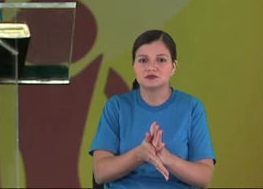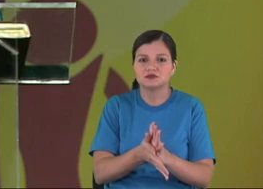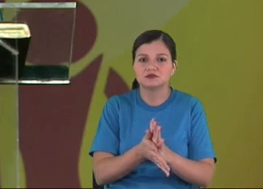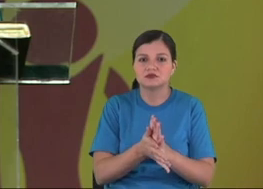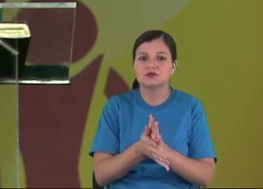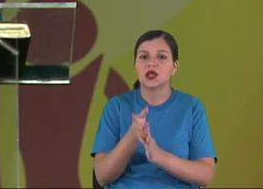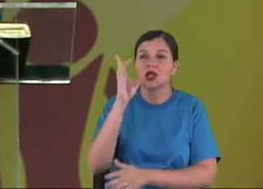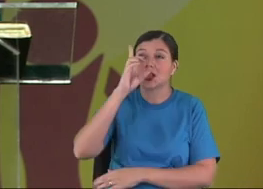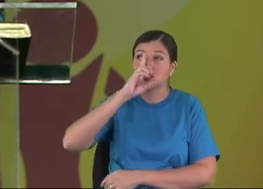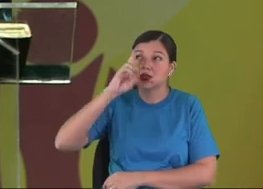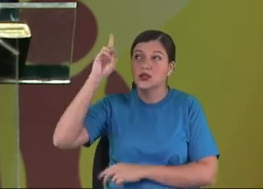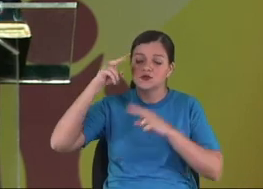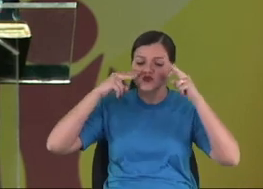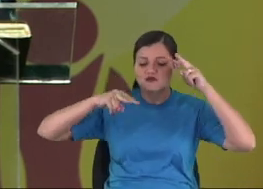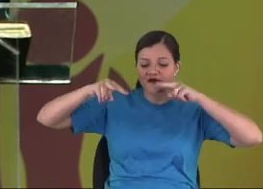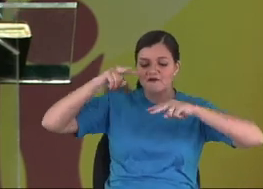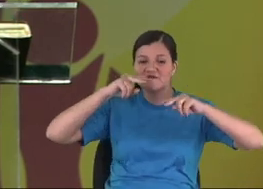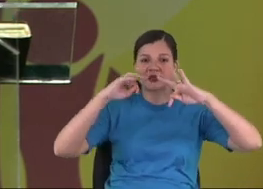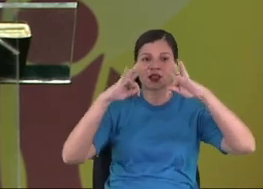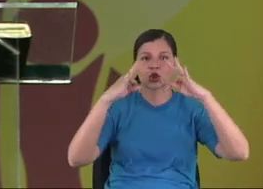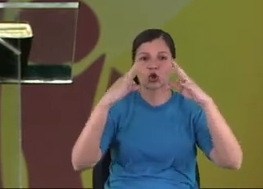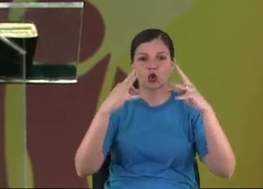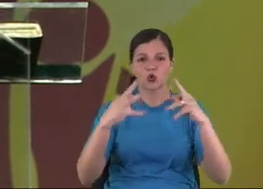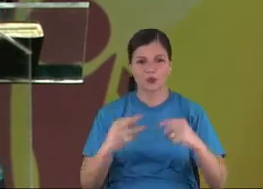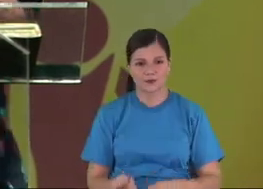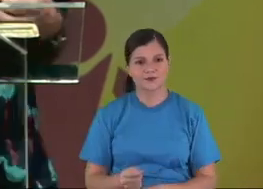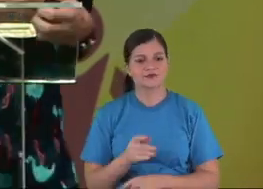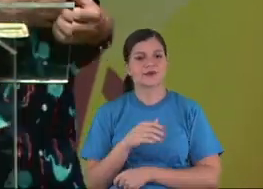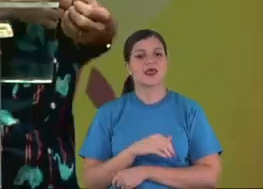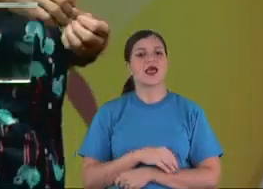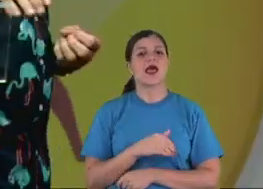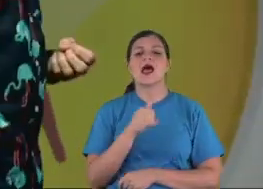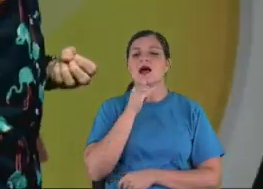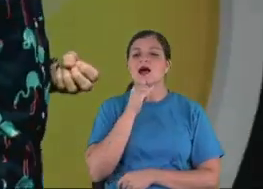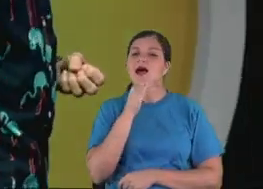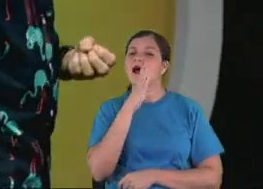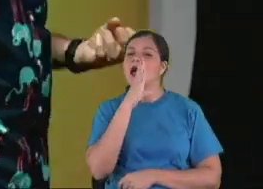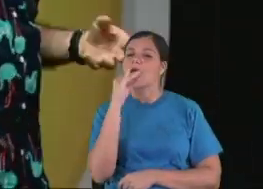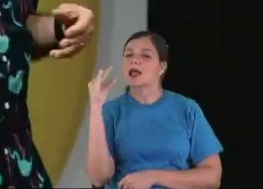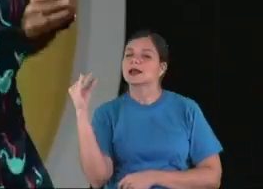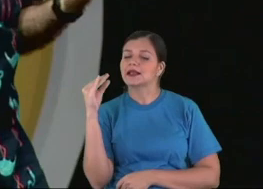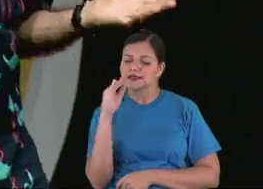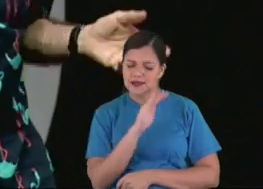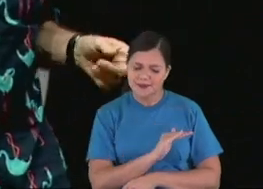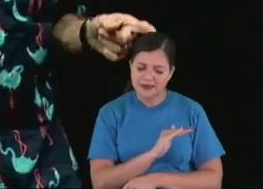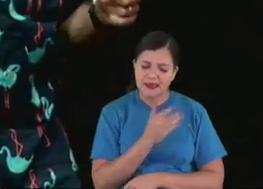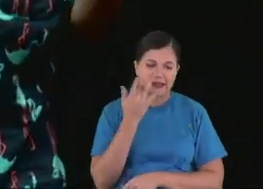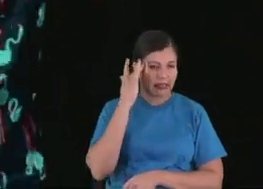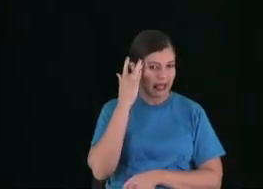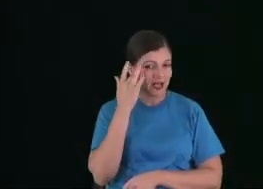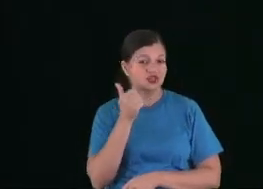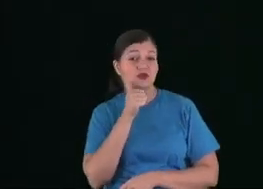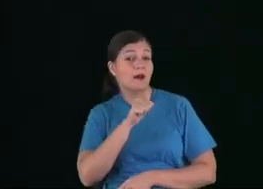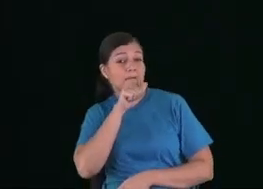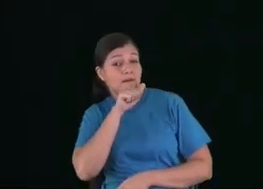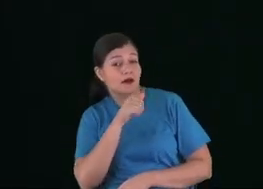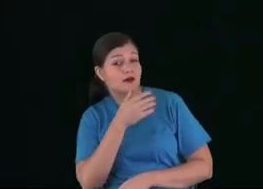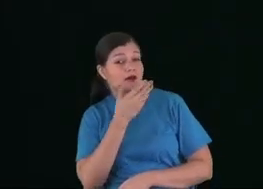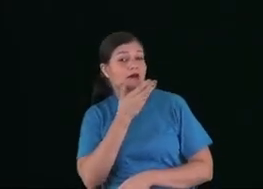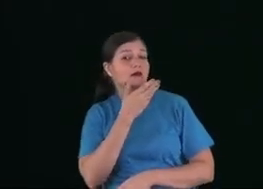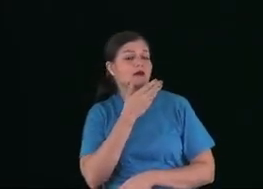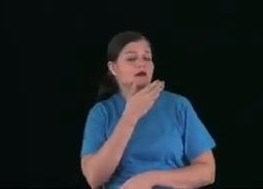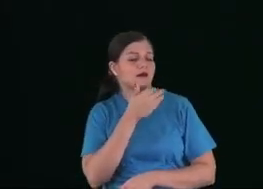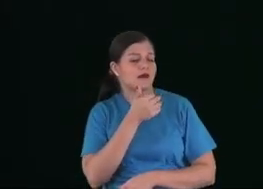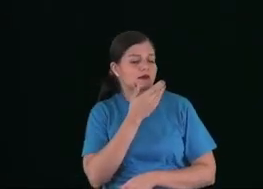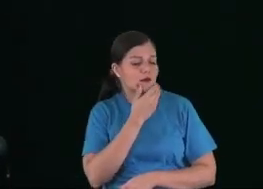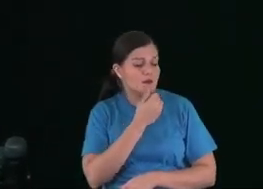Deus vê tudo. Quando a criança é pequena, ela acha que a mãe e o pai vê tudo. Isso é Deus que te